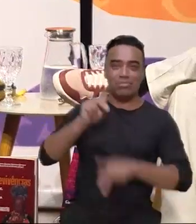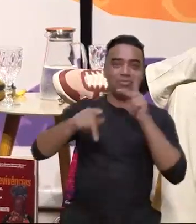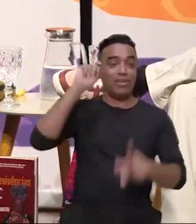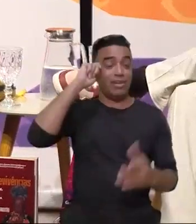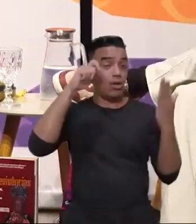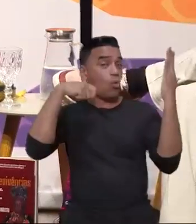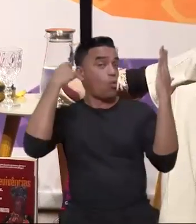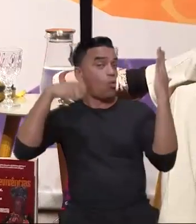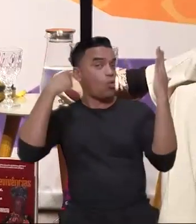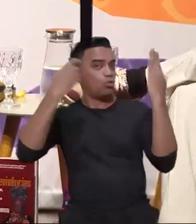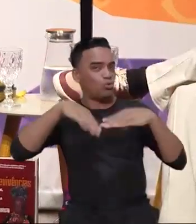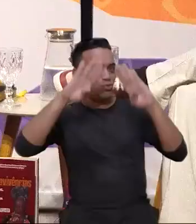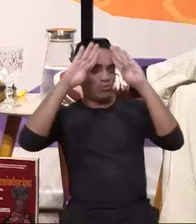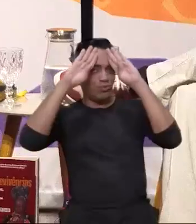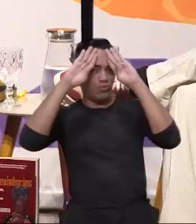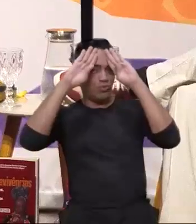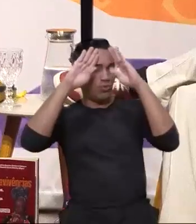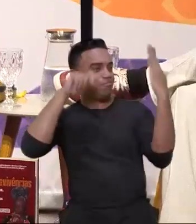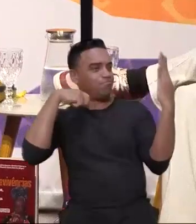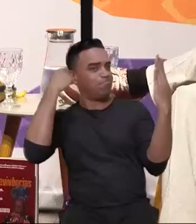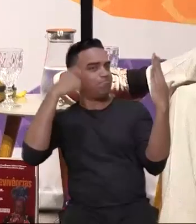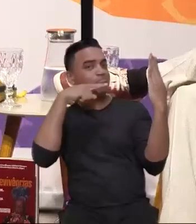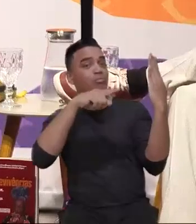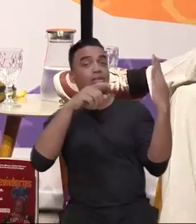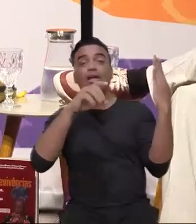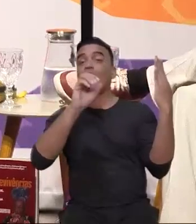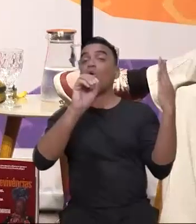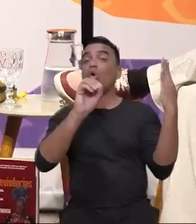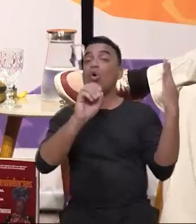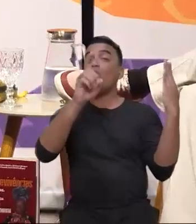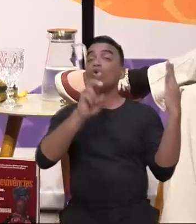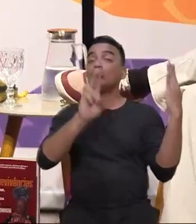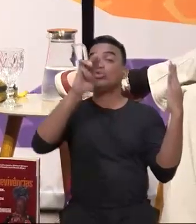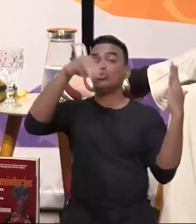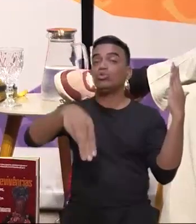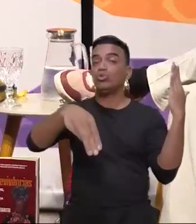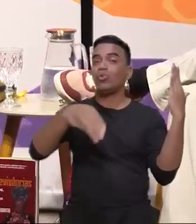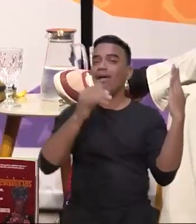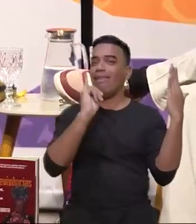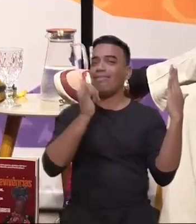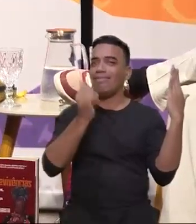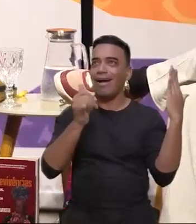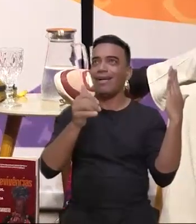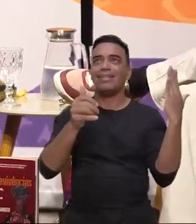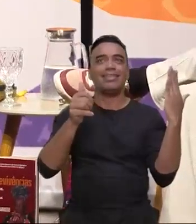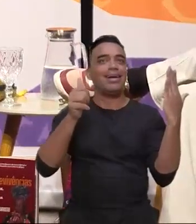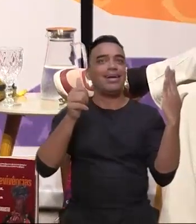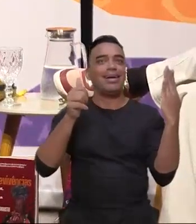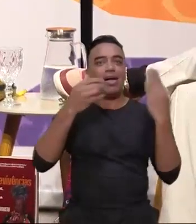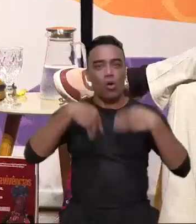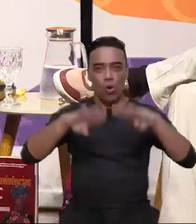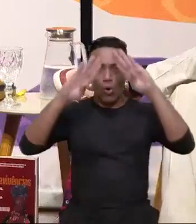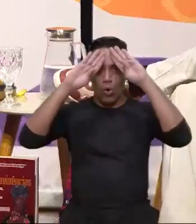espelho de Oxum, em que Oxum é narrada como